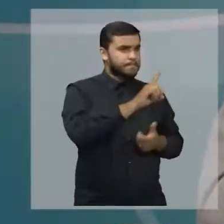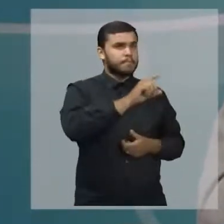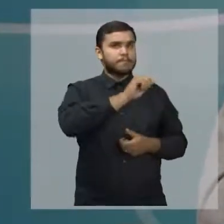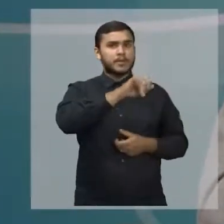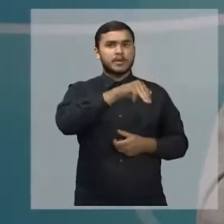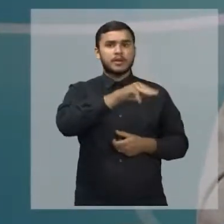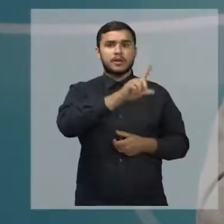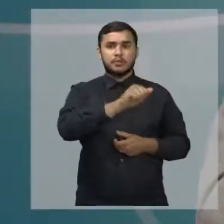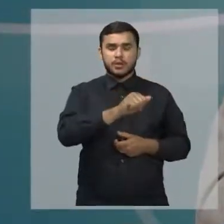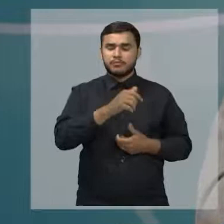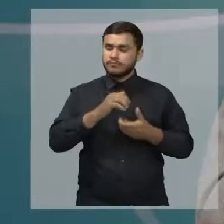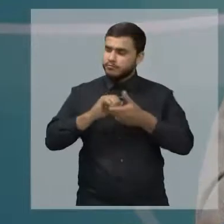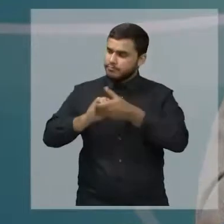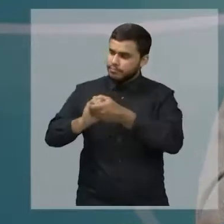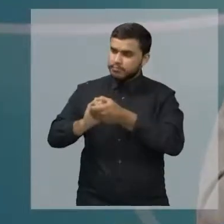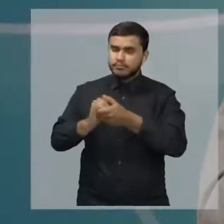técnica,